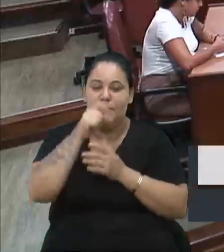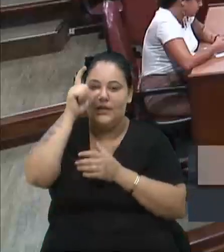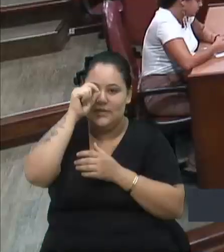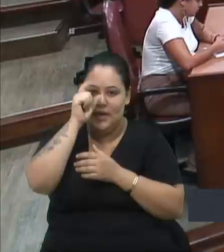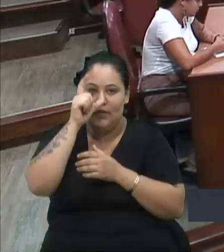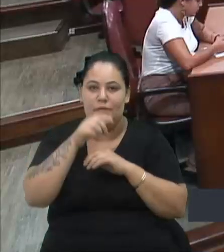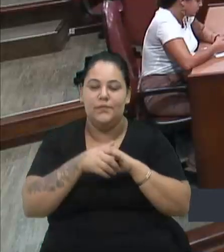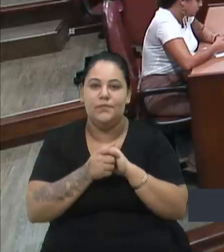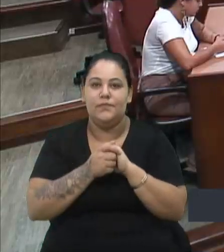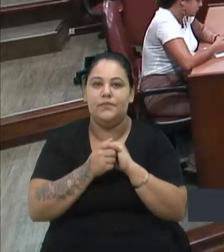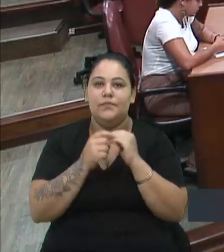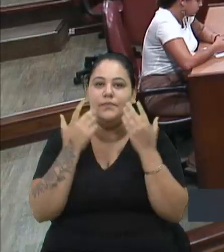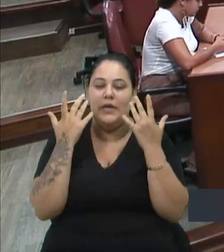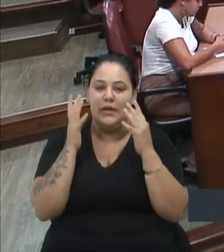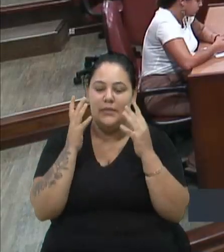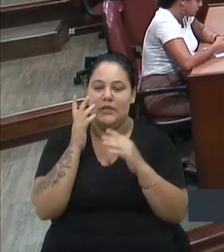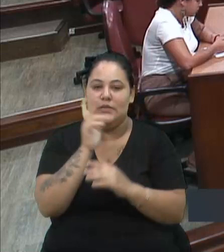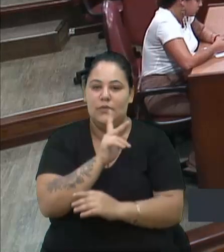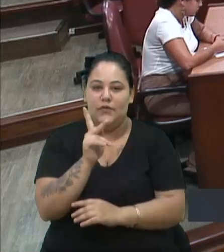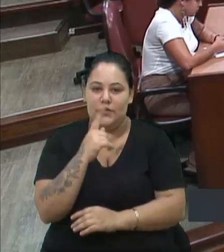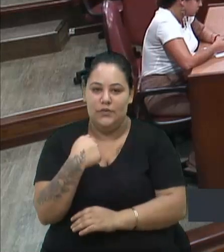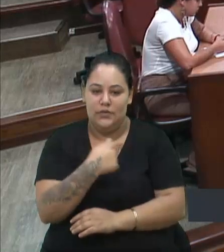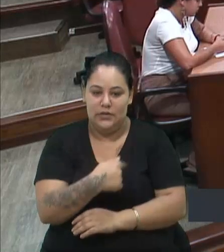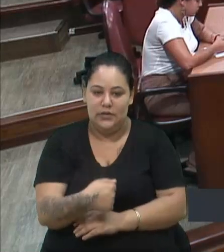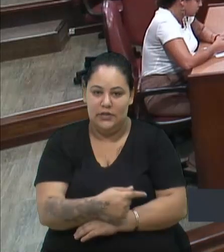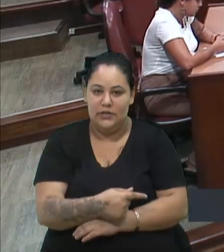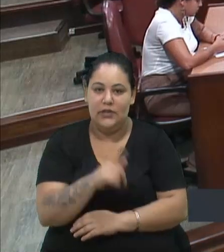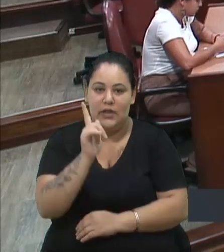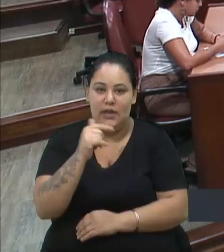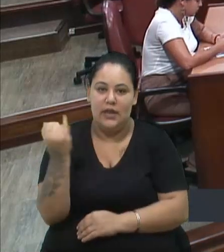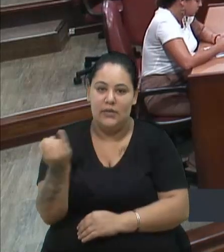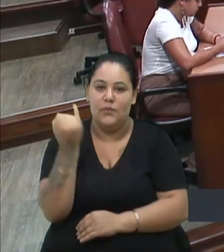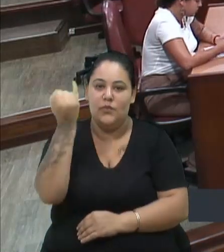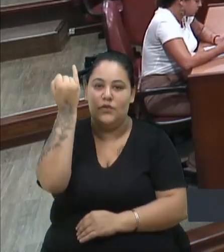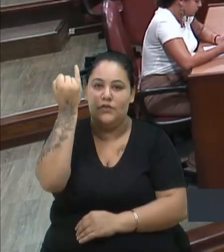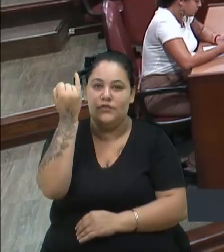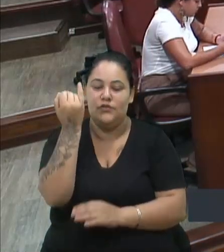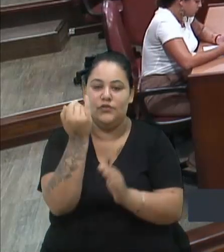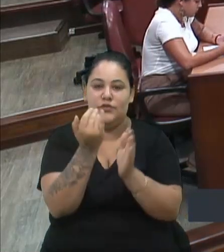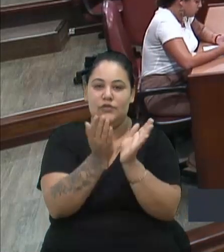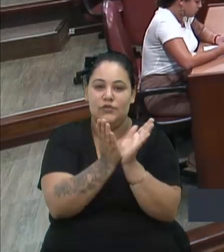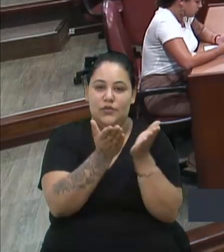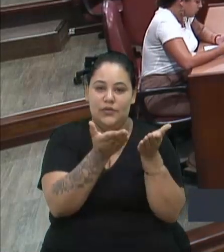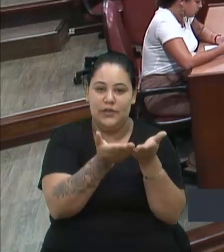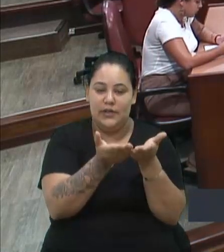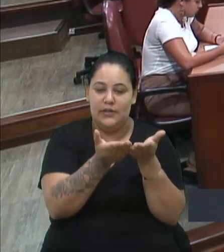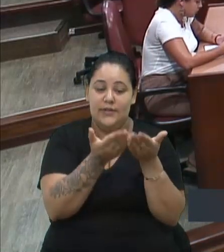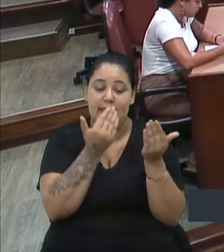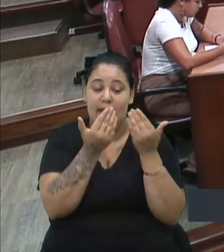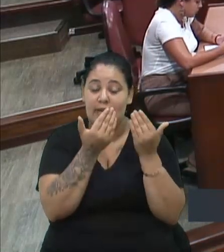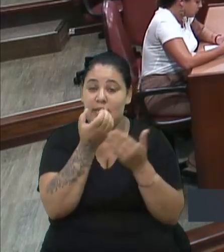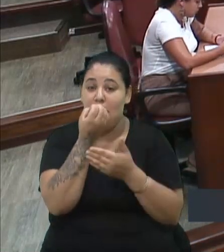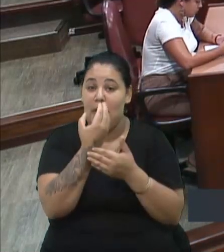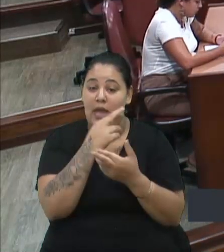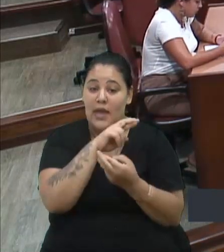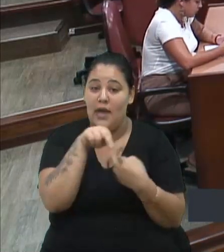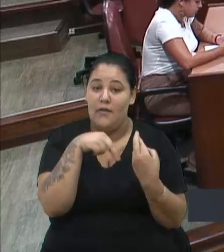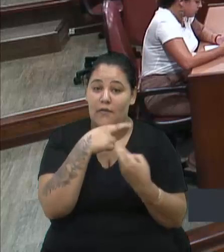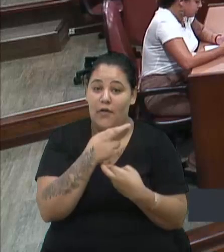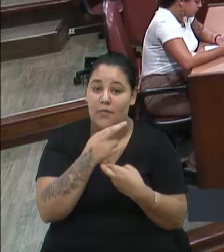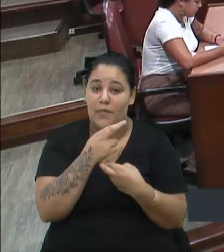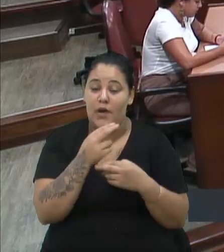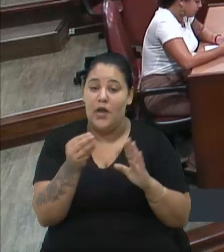Parabéns, professor Zanquim. E é importante que o Congresso avalie bem essas reformas e coloque